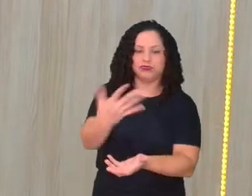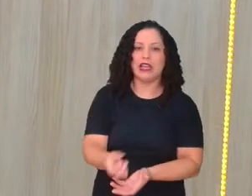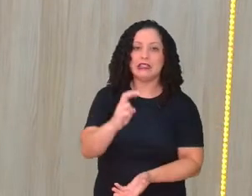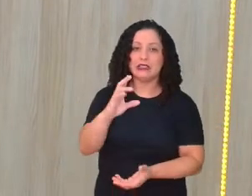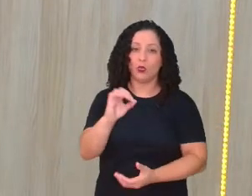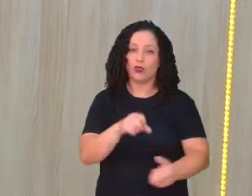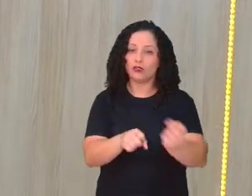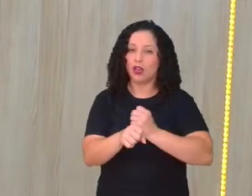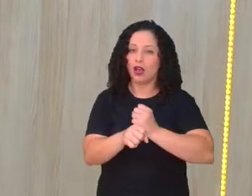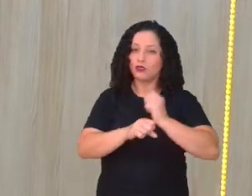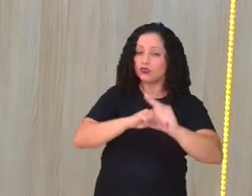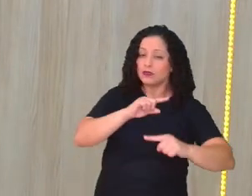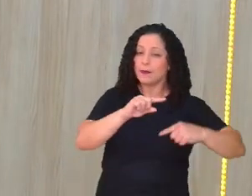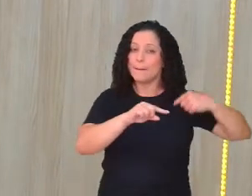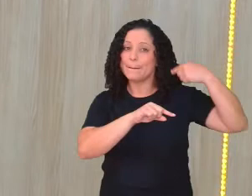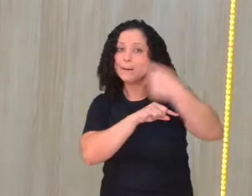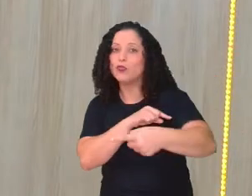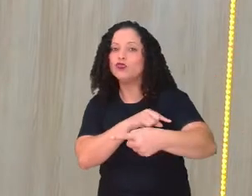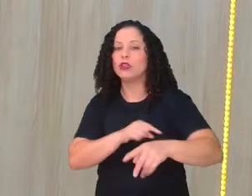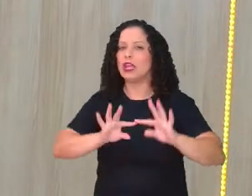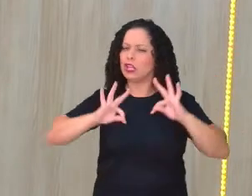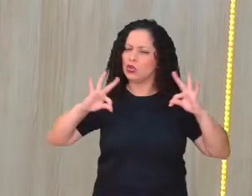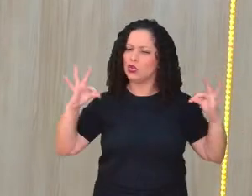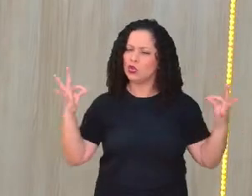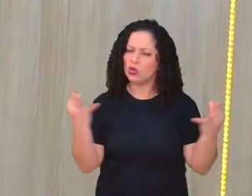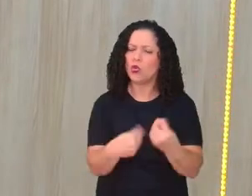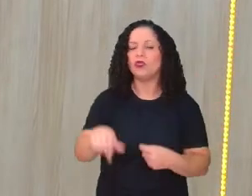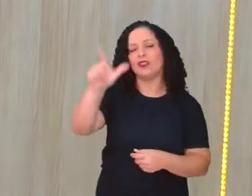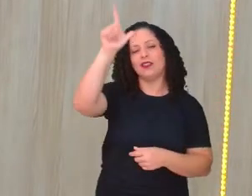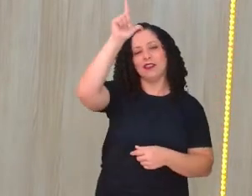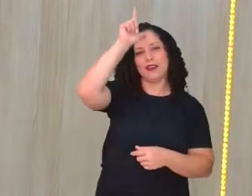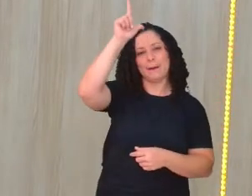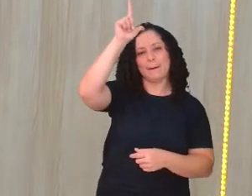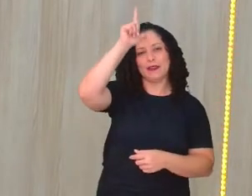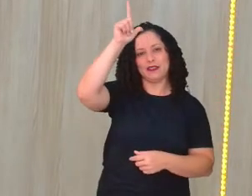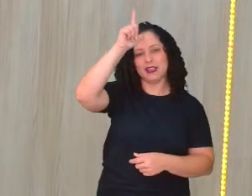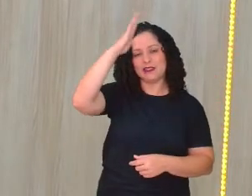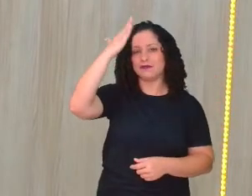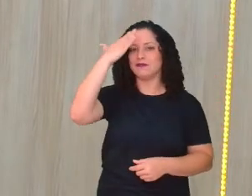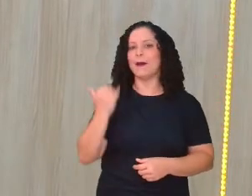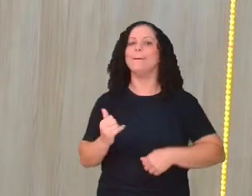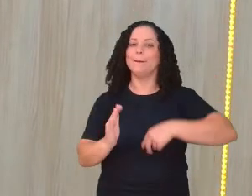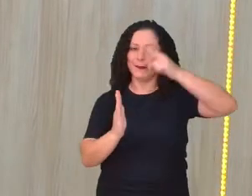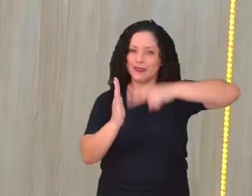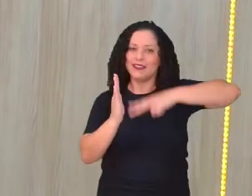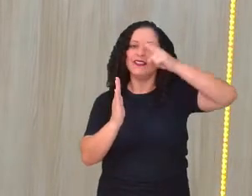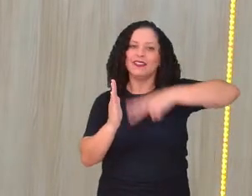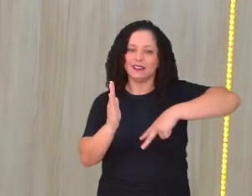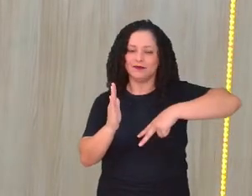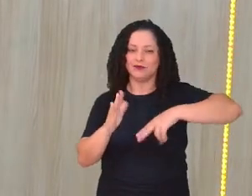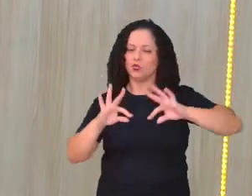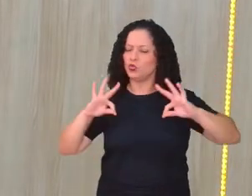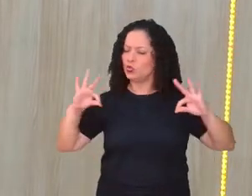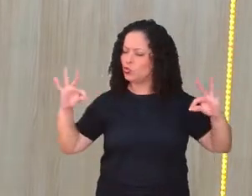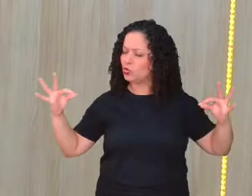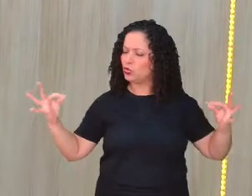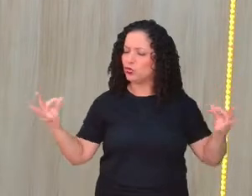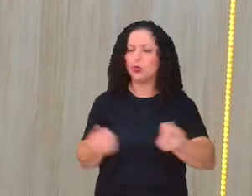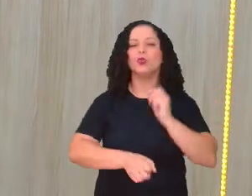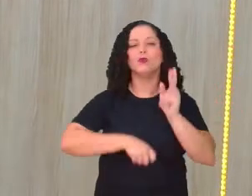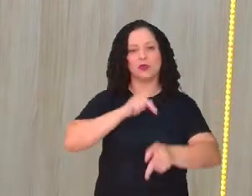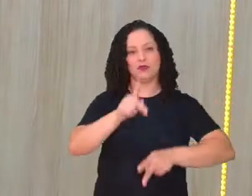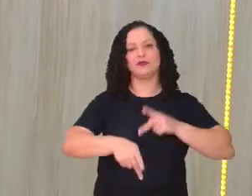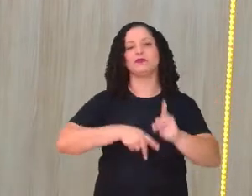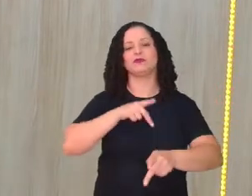Reforma Protestante, toda a Alemanha estava alfabetizada, ok? A eliminação da